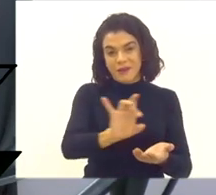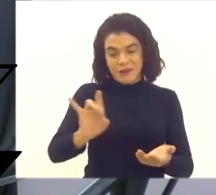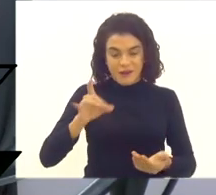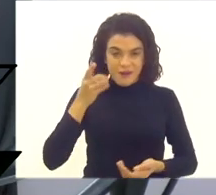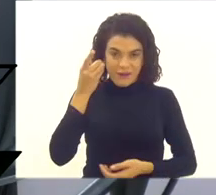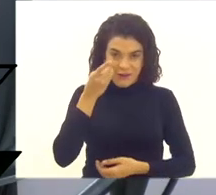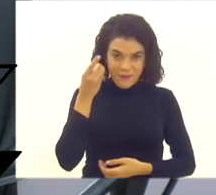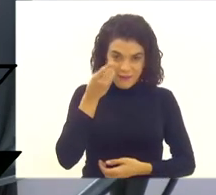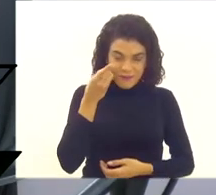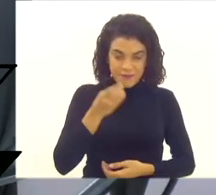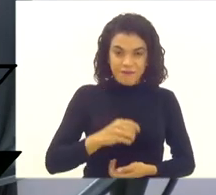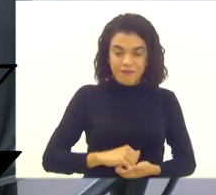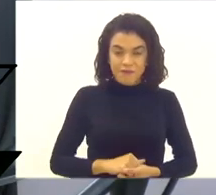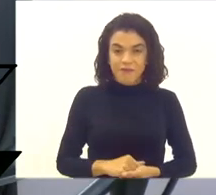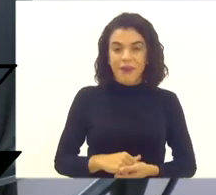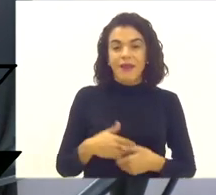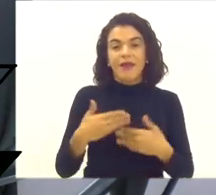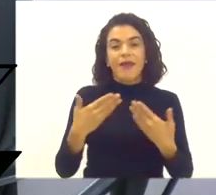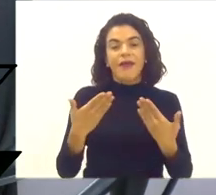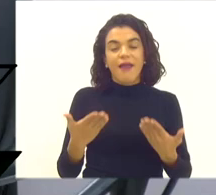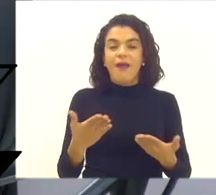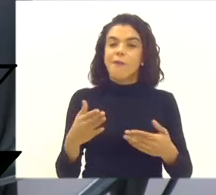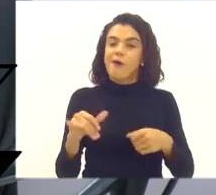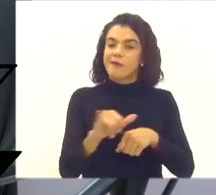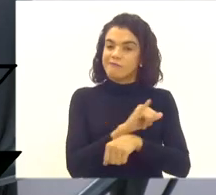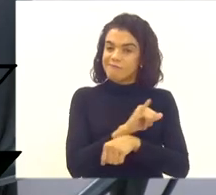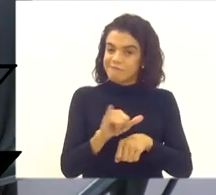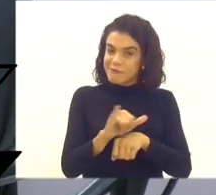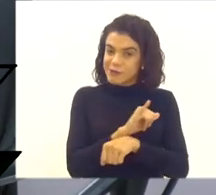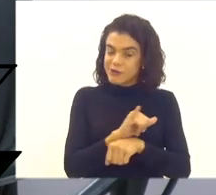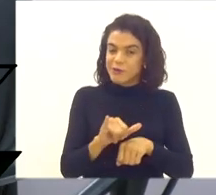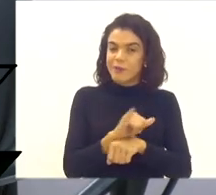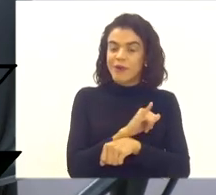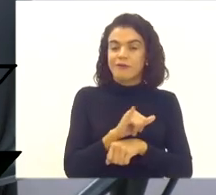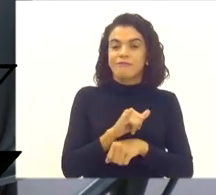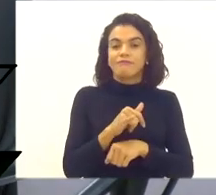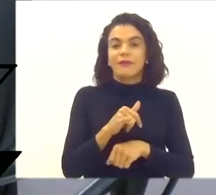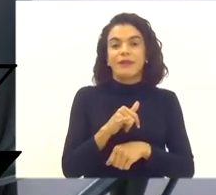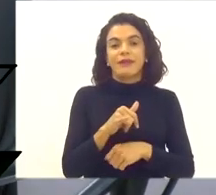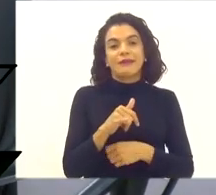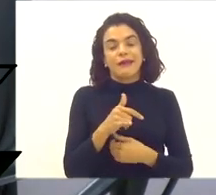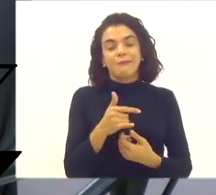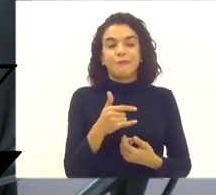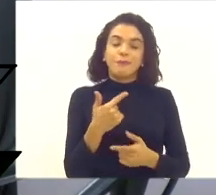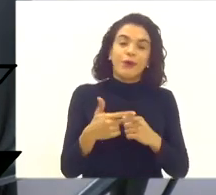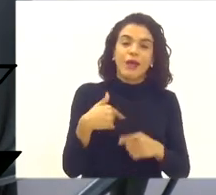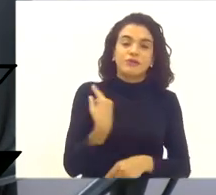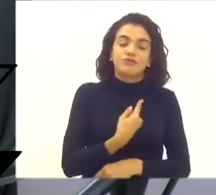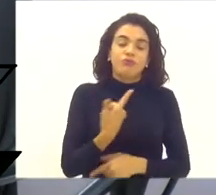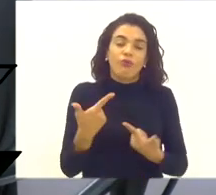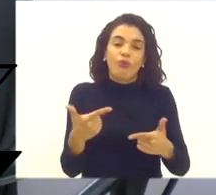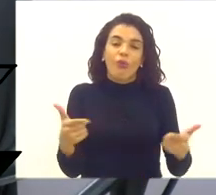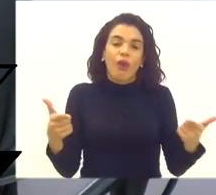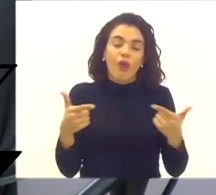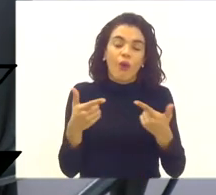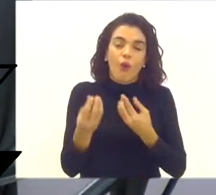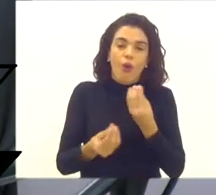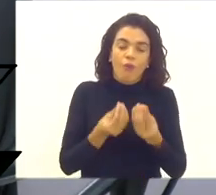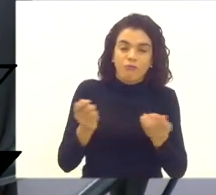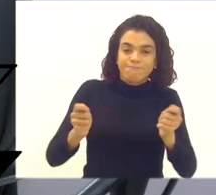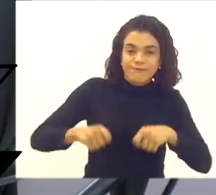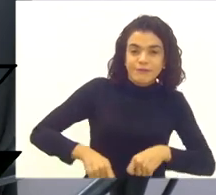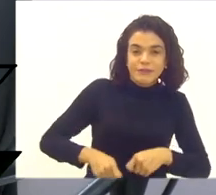Eu acho que essa é uma ferramenta e na medida que a gente não tem possibilidade de